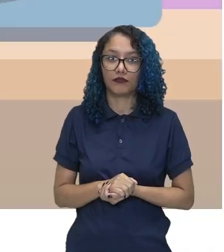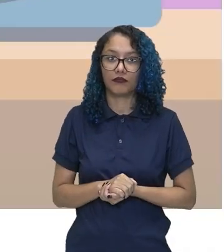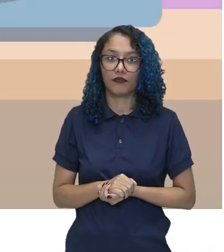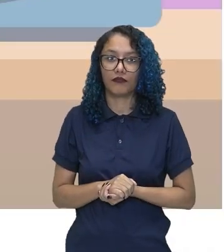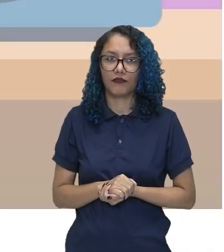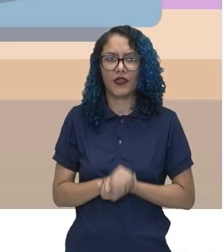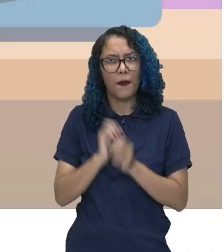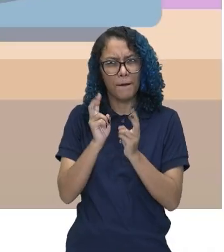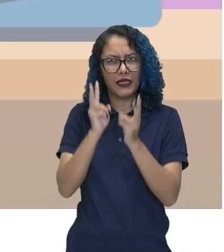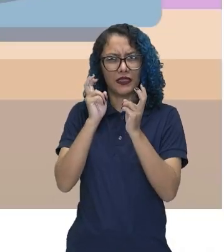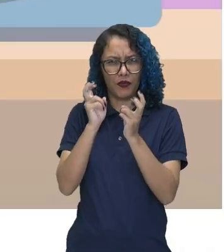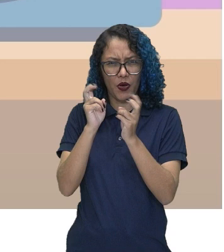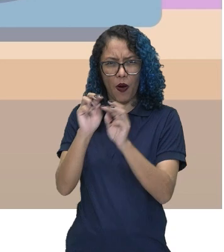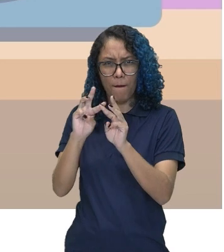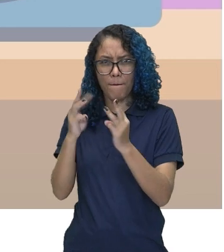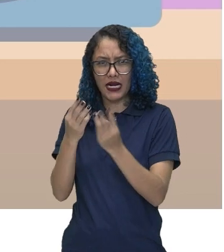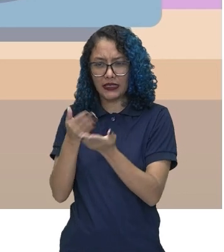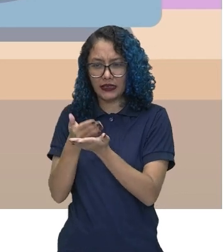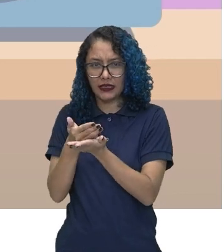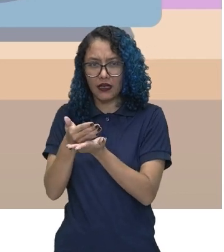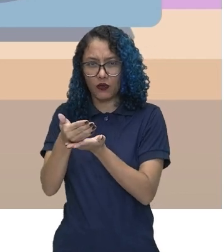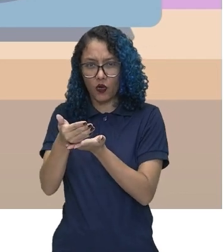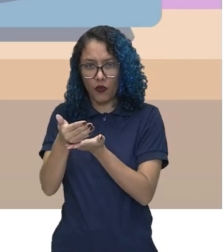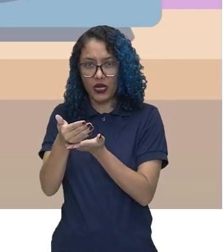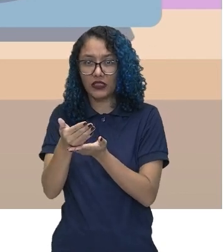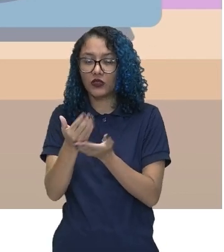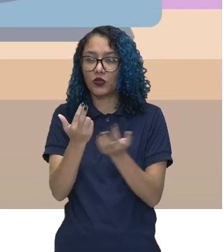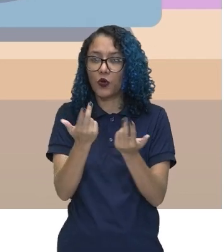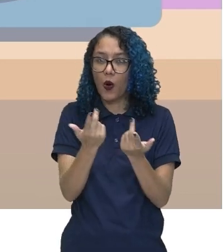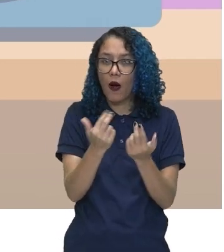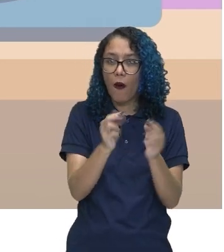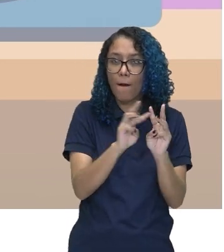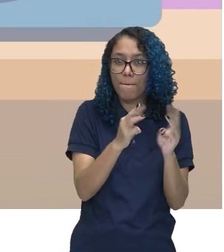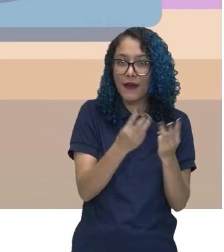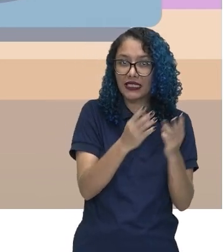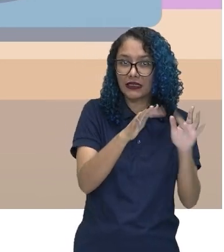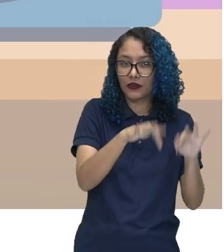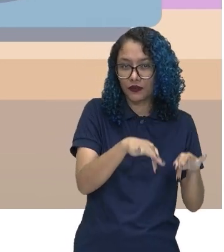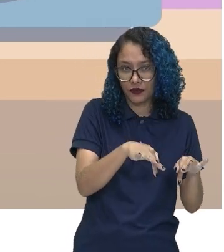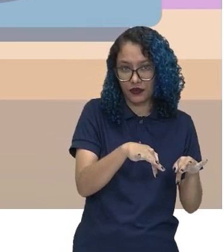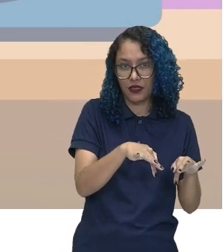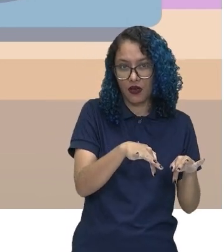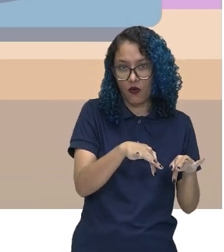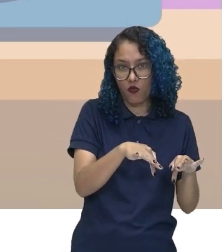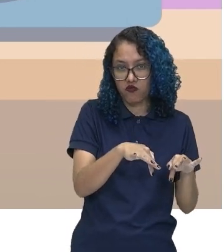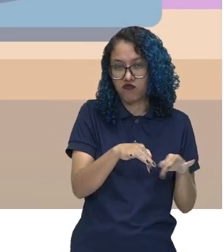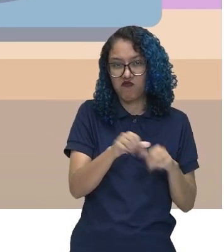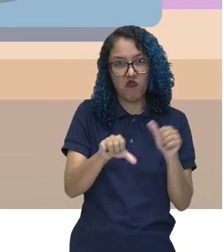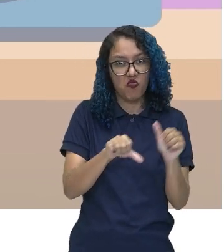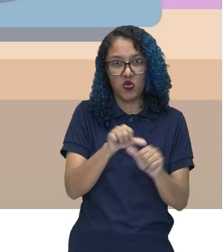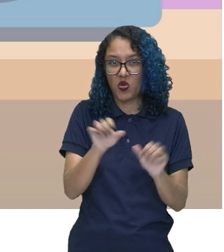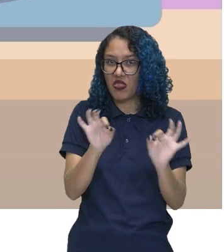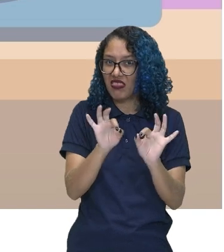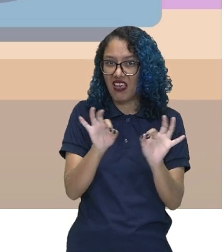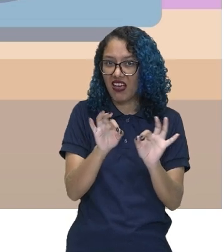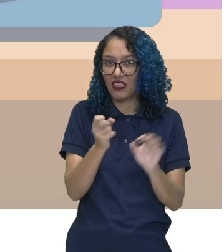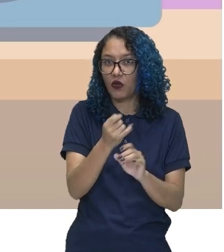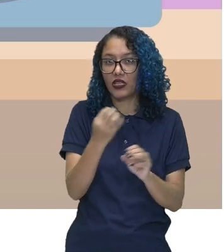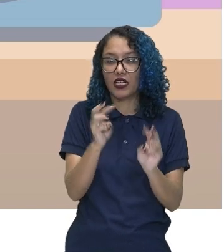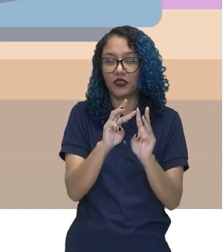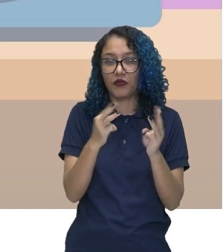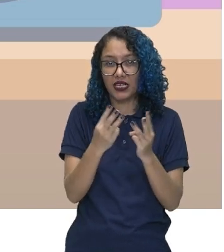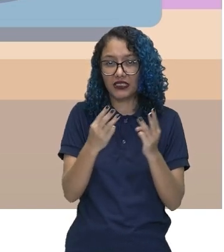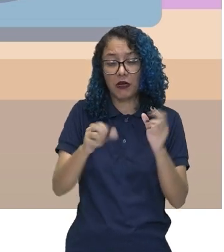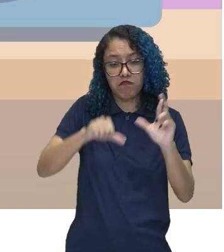Observe que a massa inicial é igual à massa final. A massa total do sistema não mudou, mesmo que tenha ocorrido uma